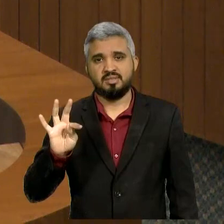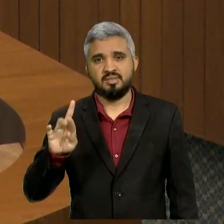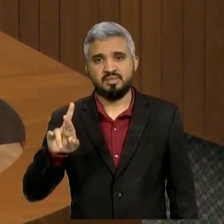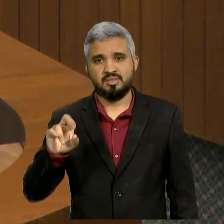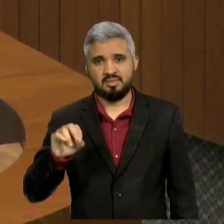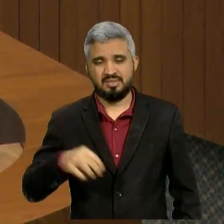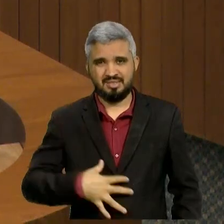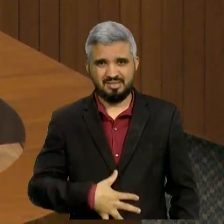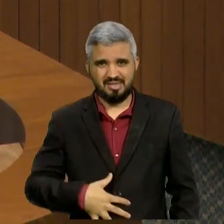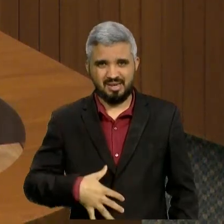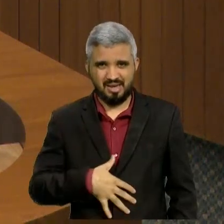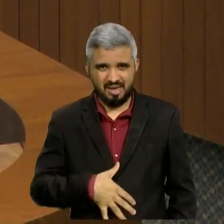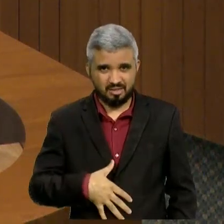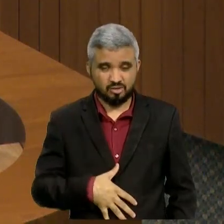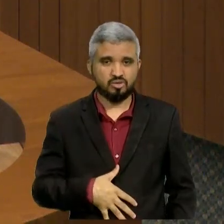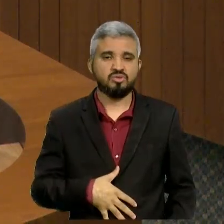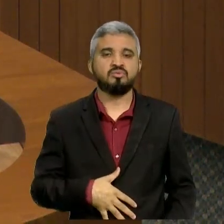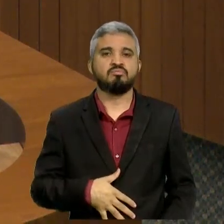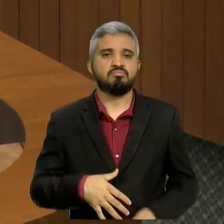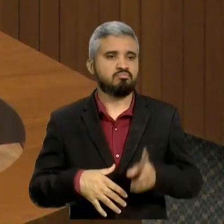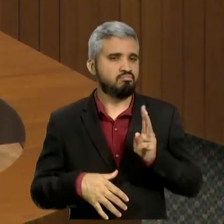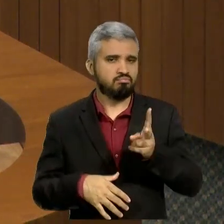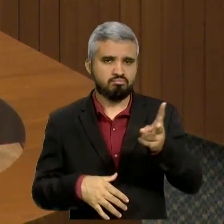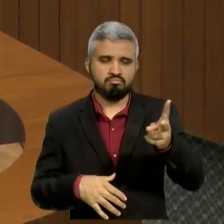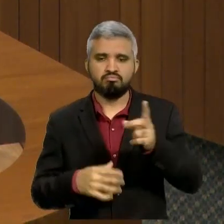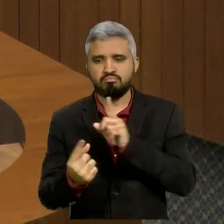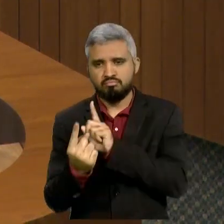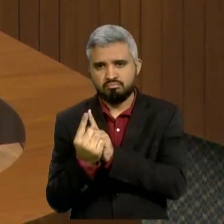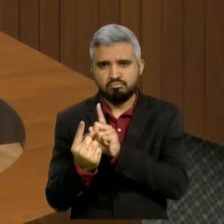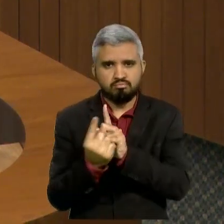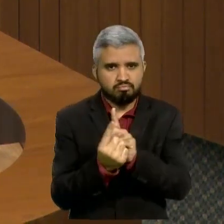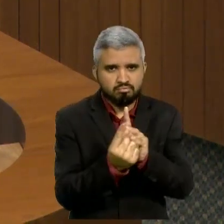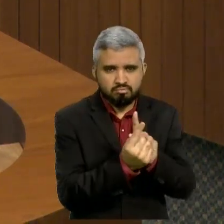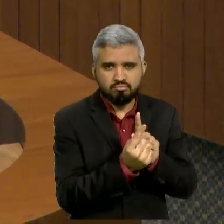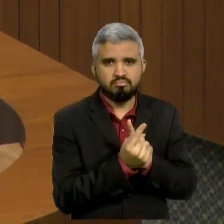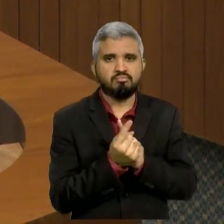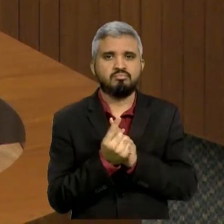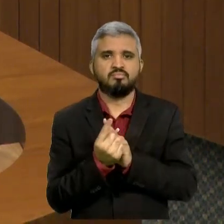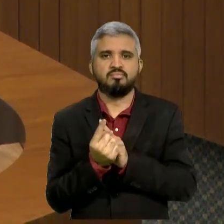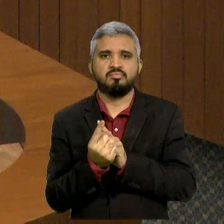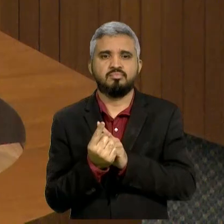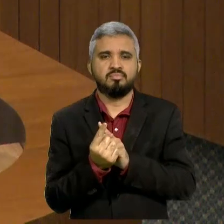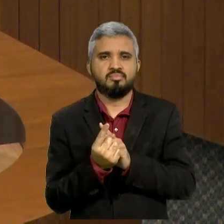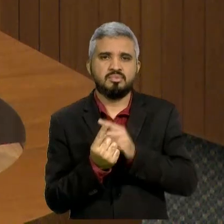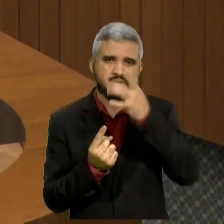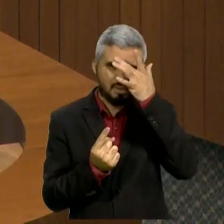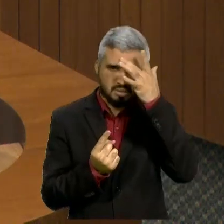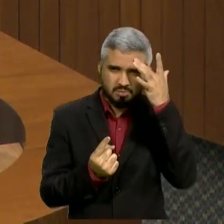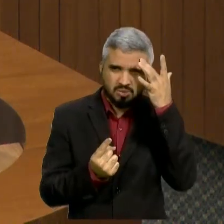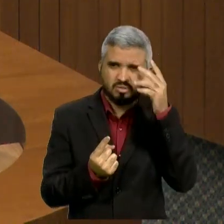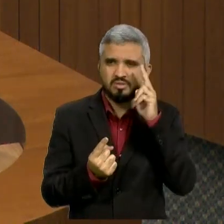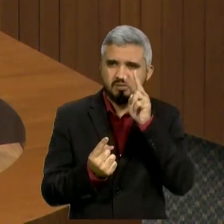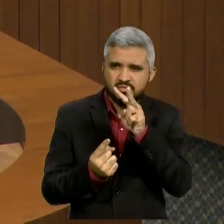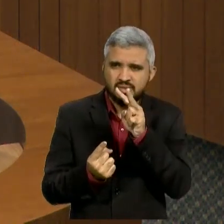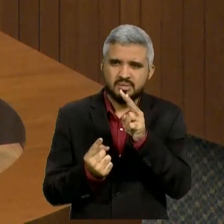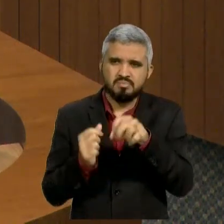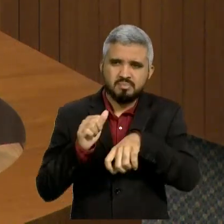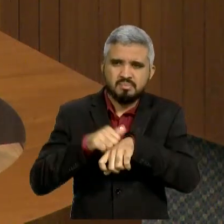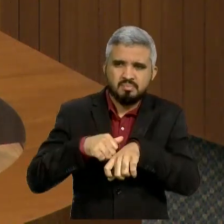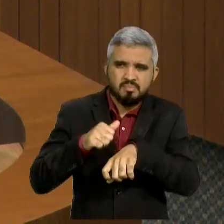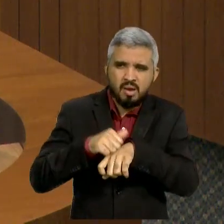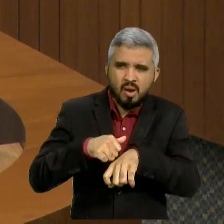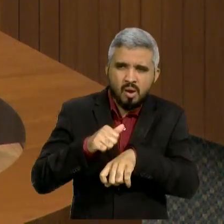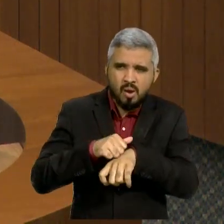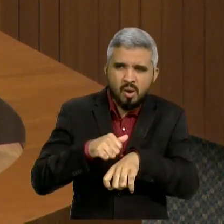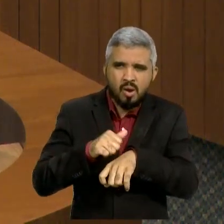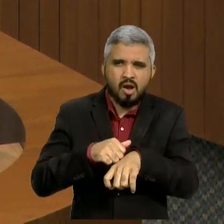atendido inclusive ofertado alguns exames para que a gente possa doar as pessoas que mais precisam que não tem condição de fazer um um